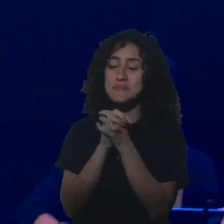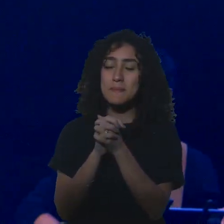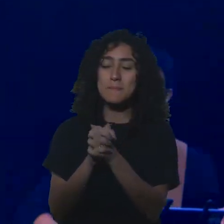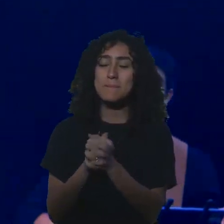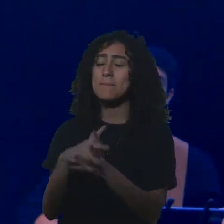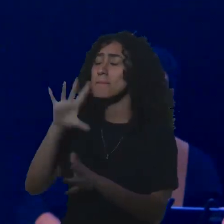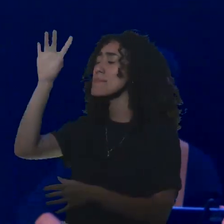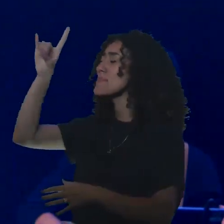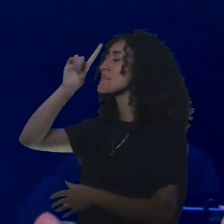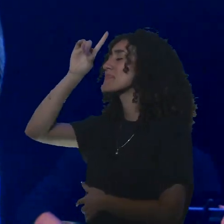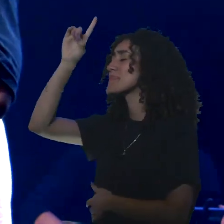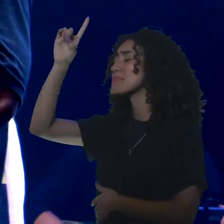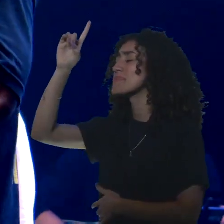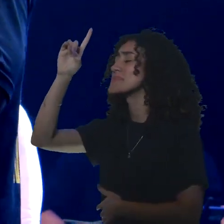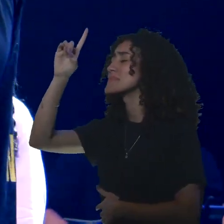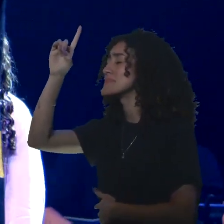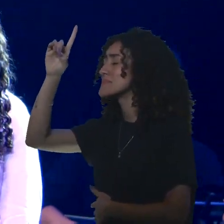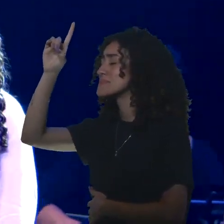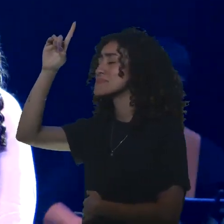Deus,